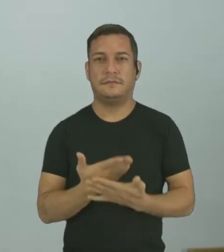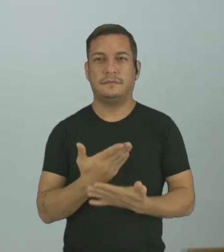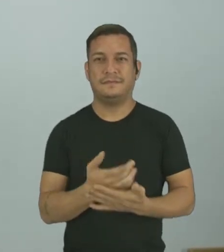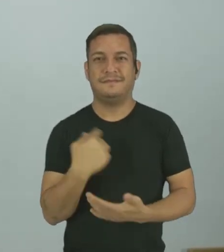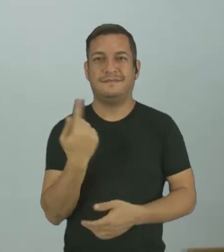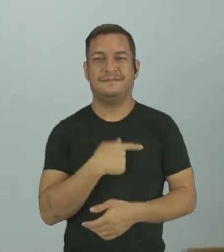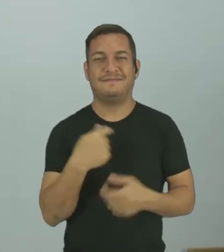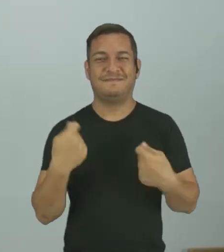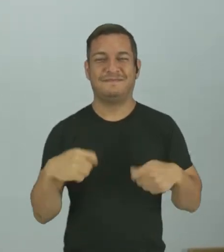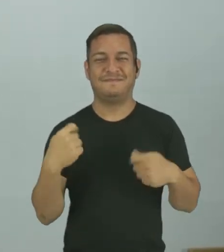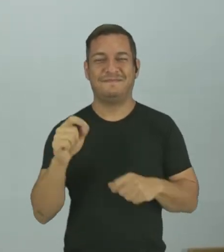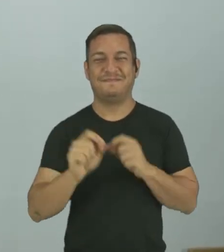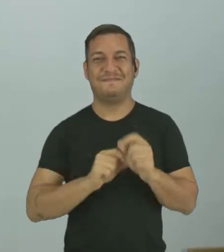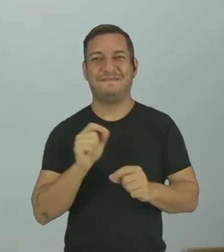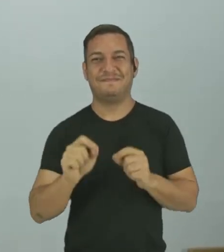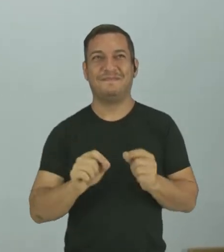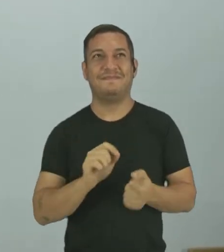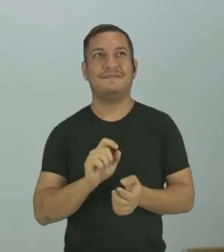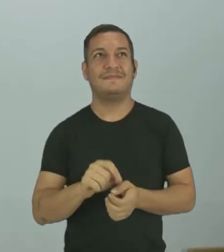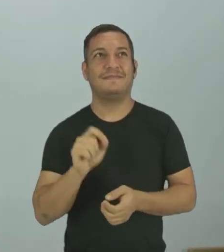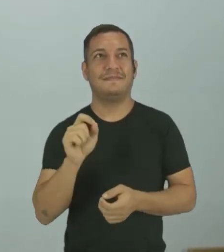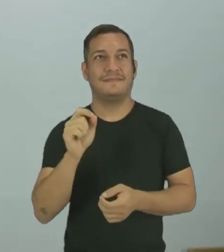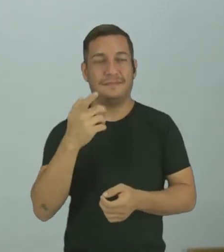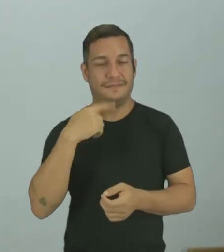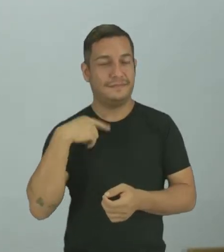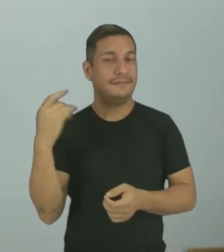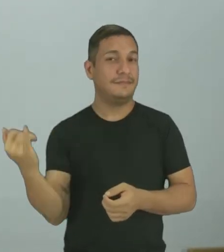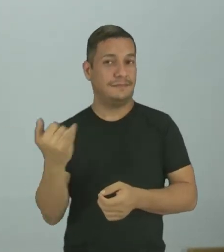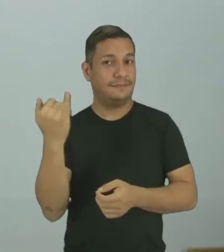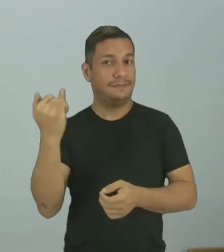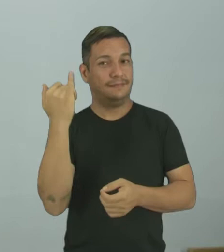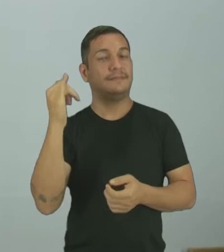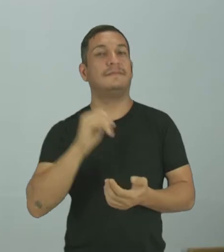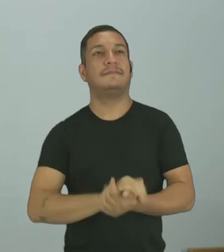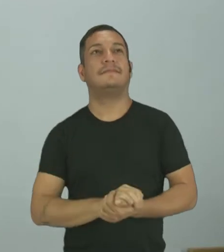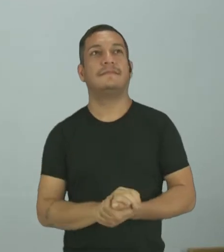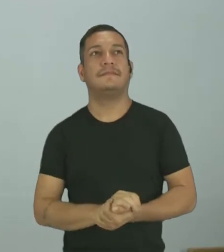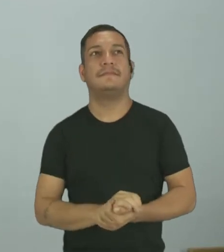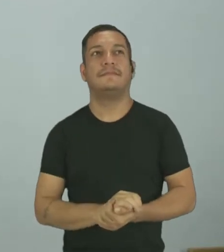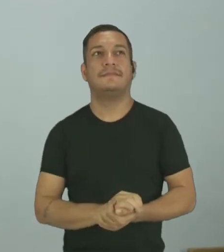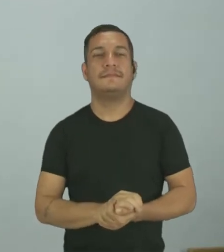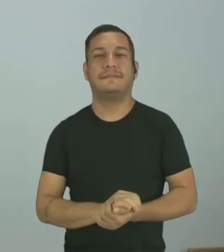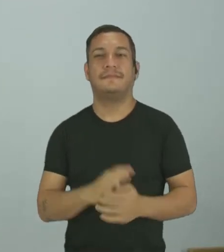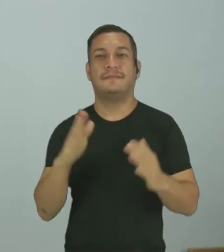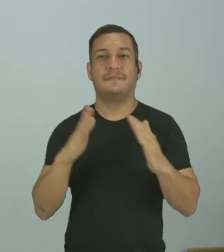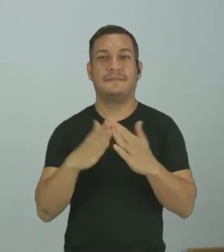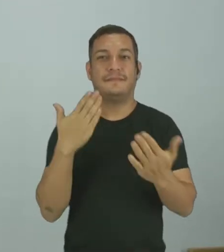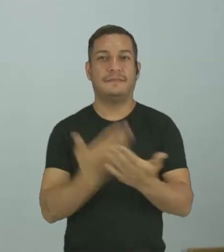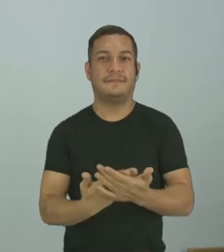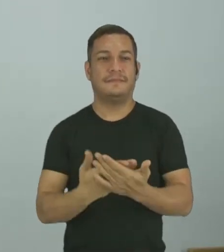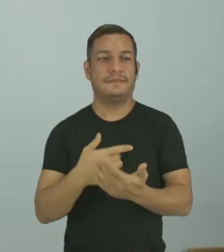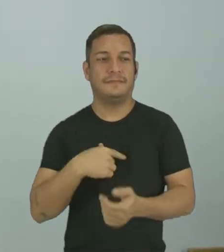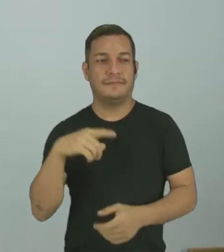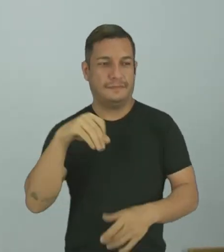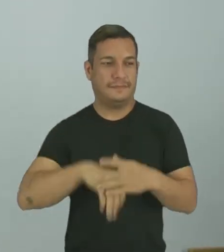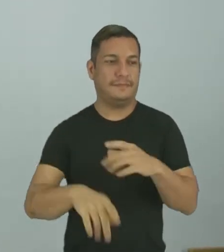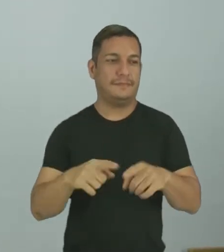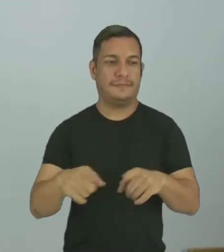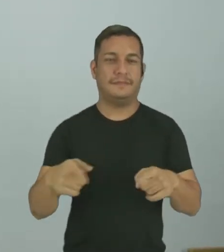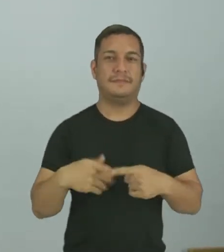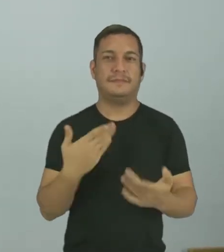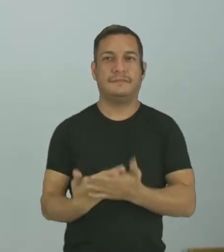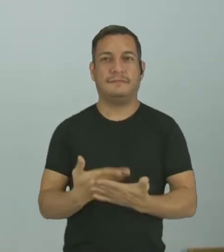nós precisamos seguir algumas que são muito importantes. Na escola, dentro da sala